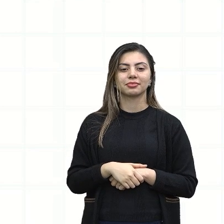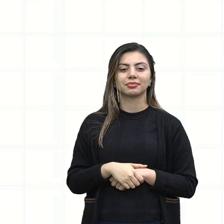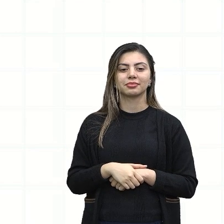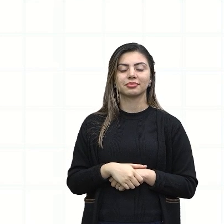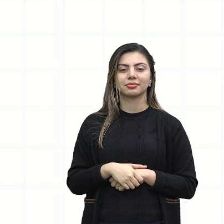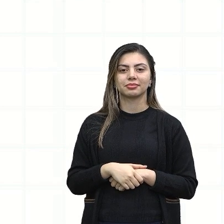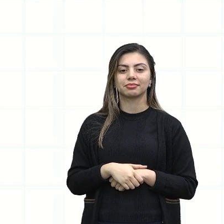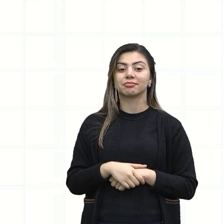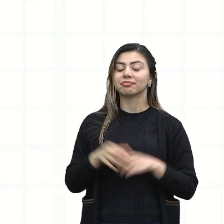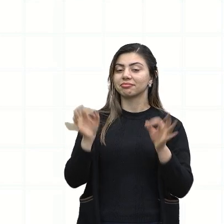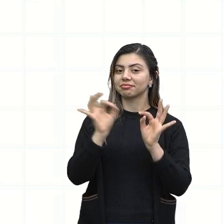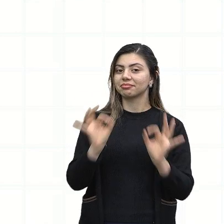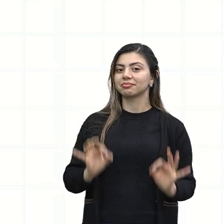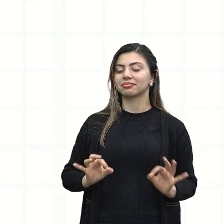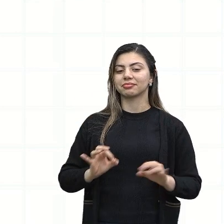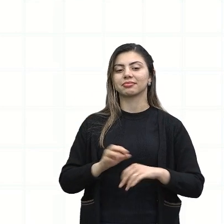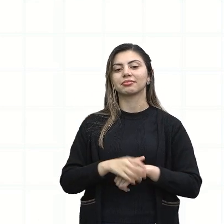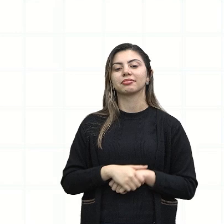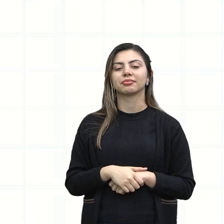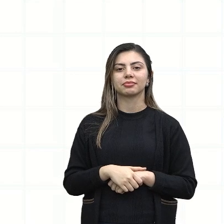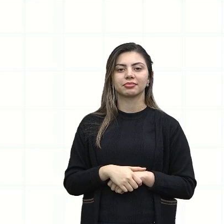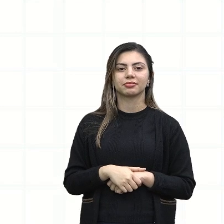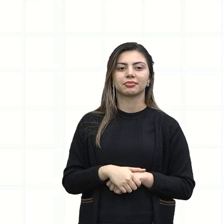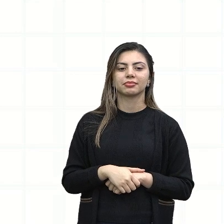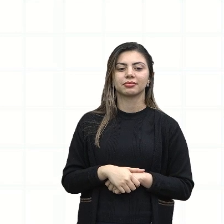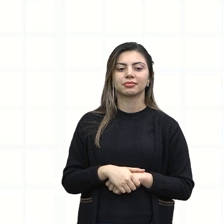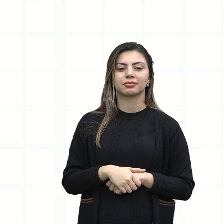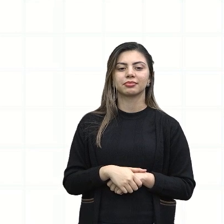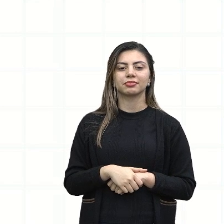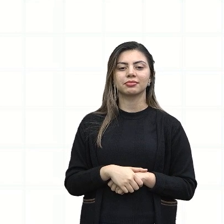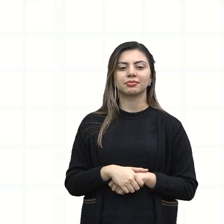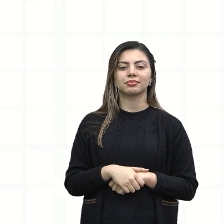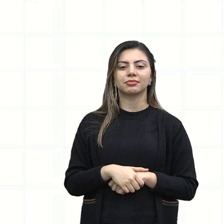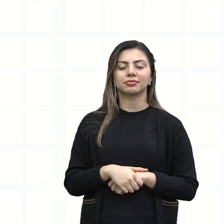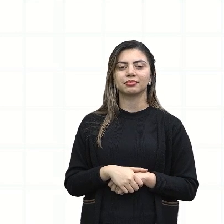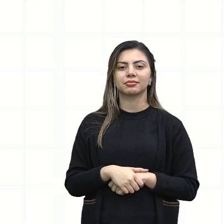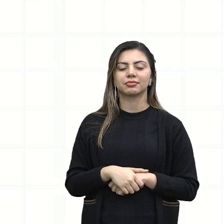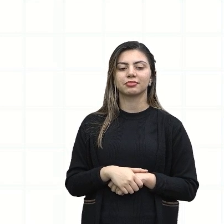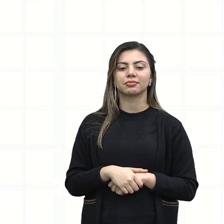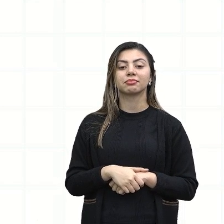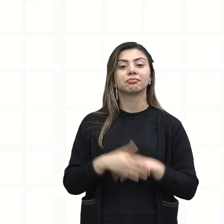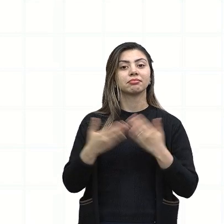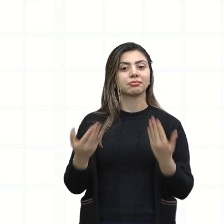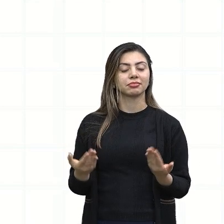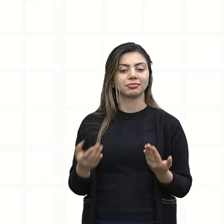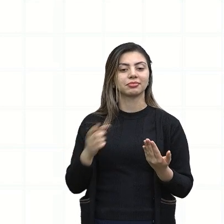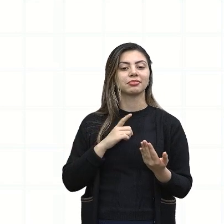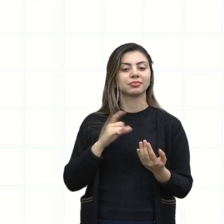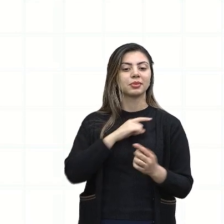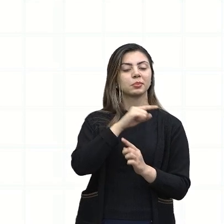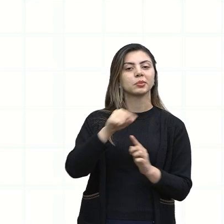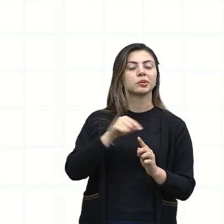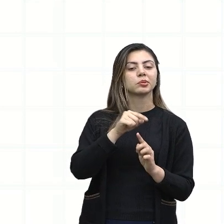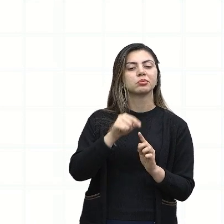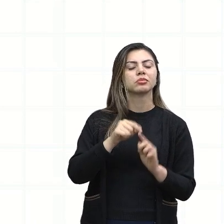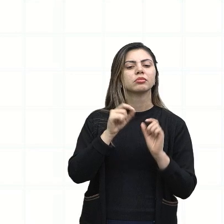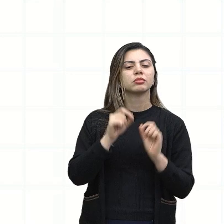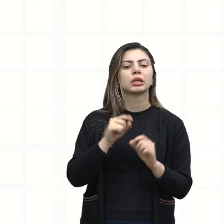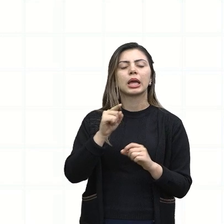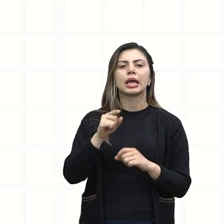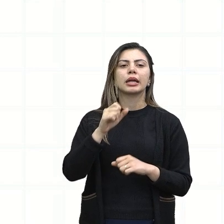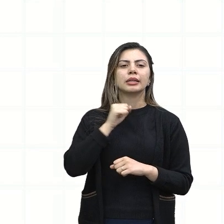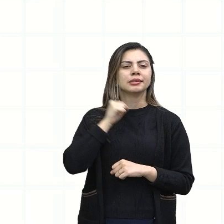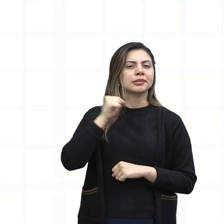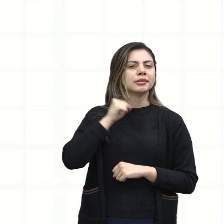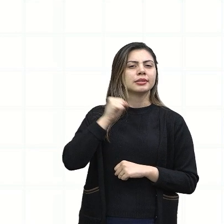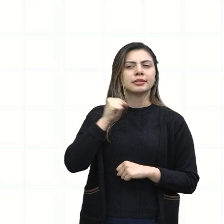She's happy. I think she's happy. E aqui o objetivo é dizer com que frequência ela fica